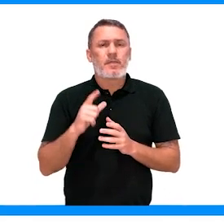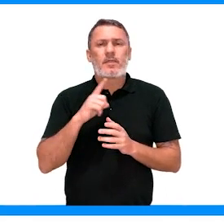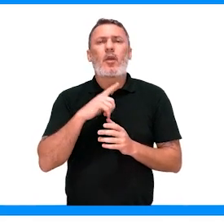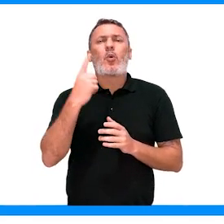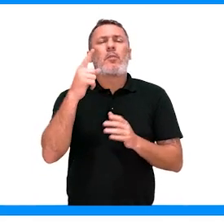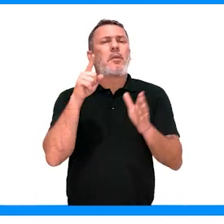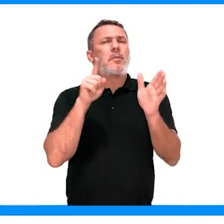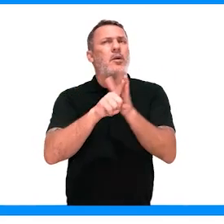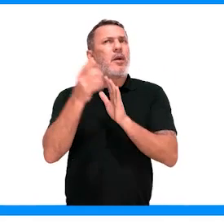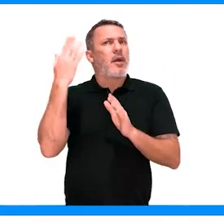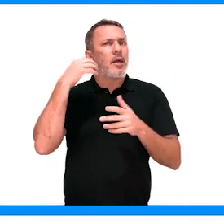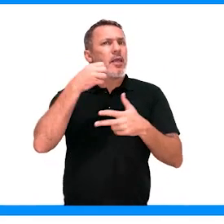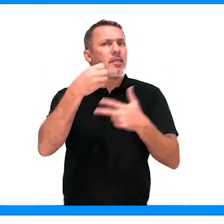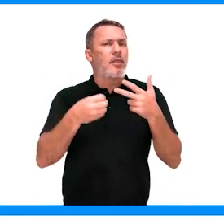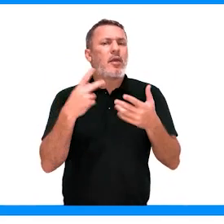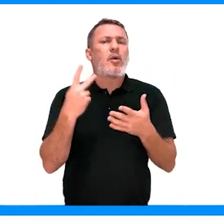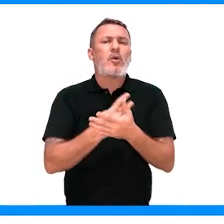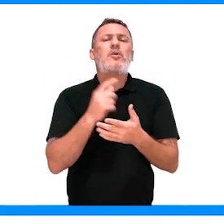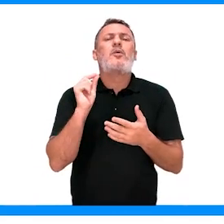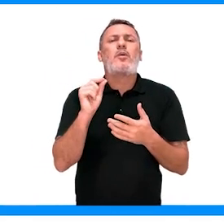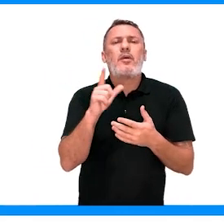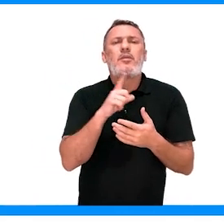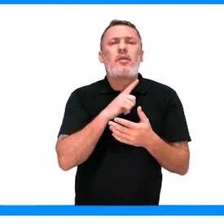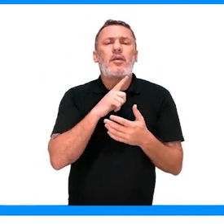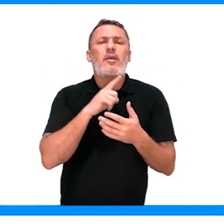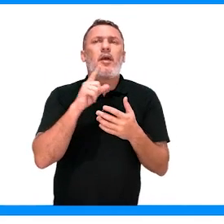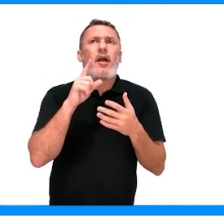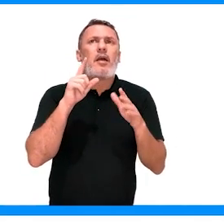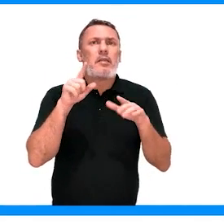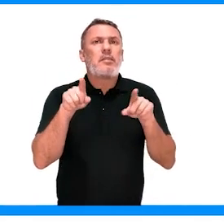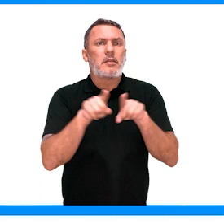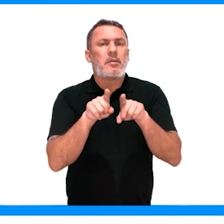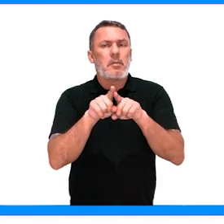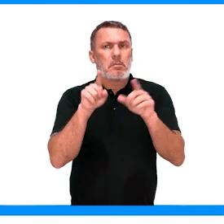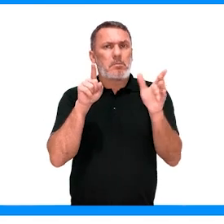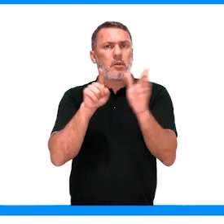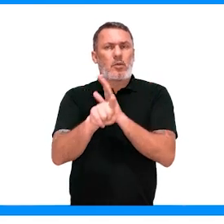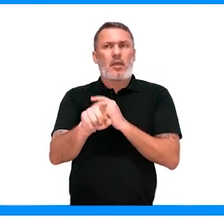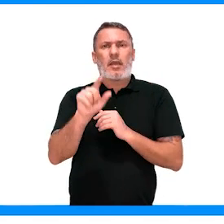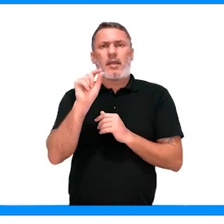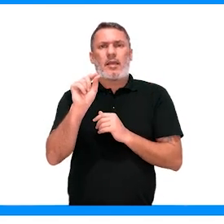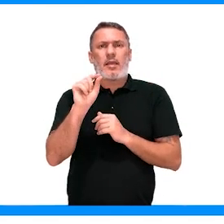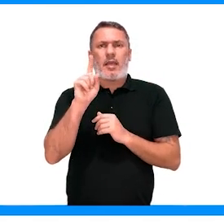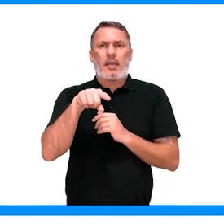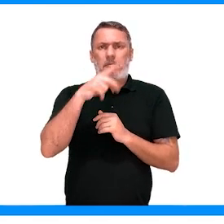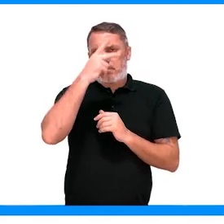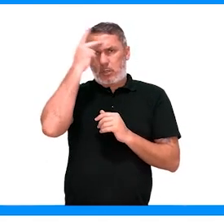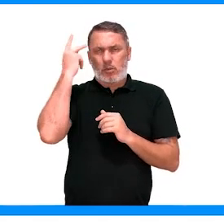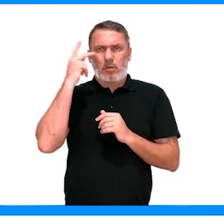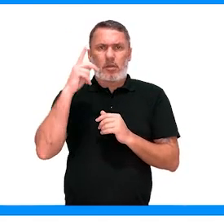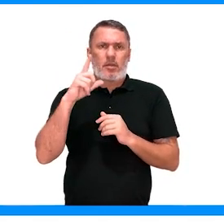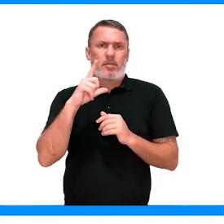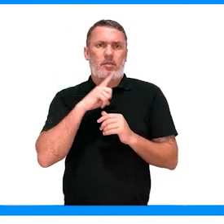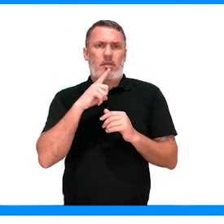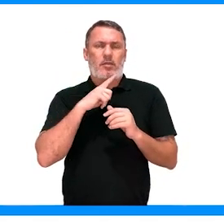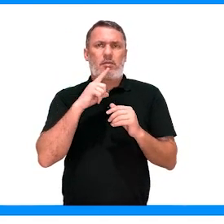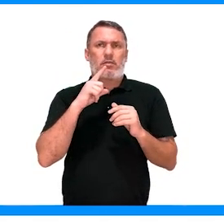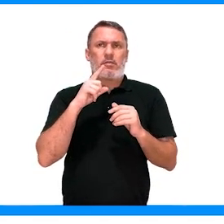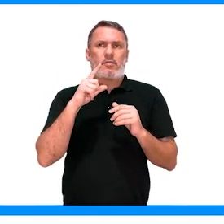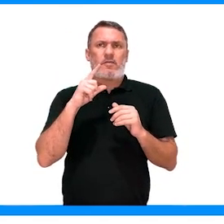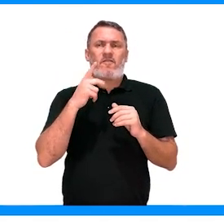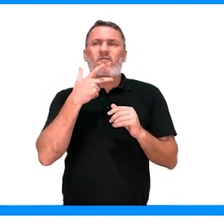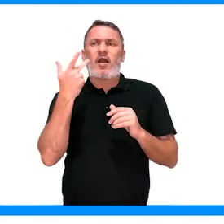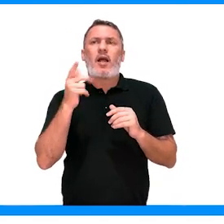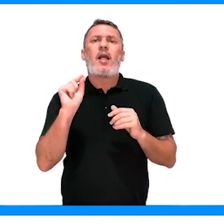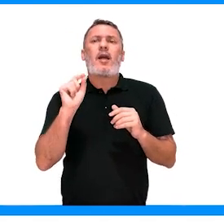Teve uma questão no Enem, uma época atrás, que inclusive perguntava quem era a pessoa que estava